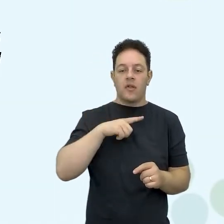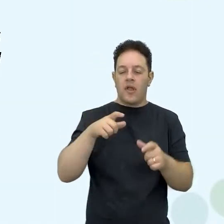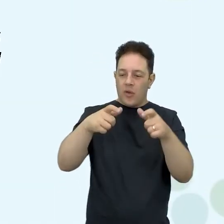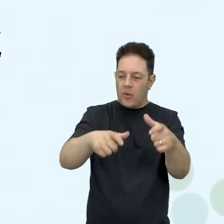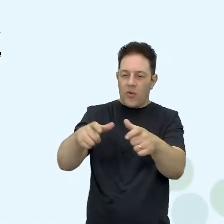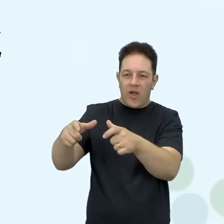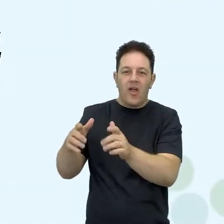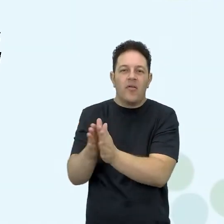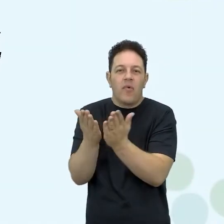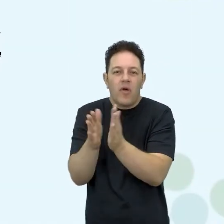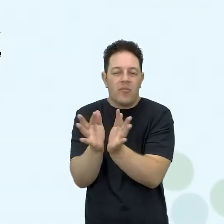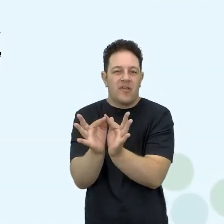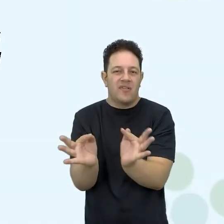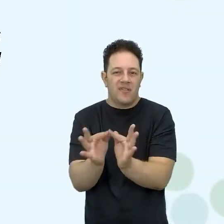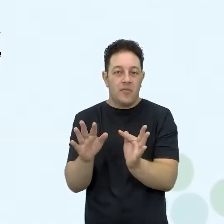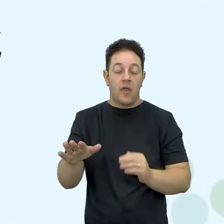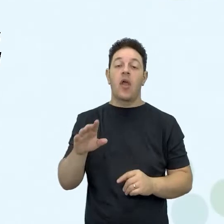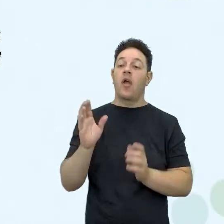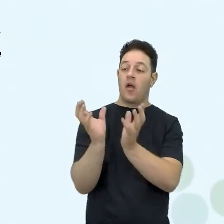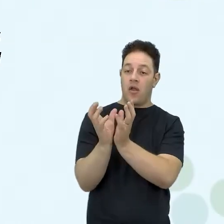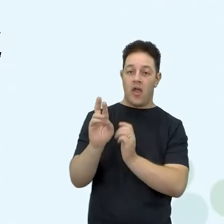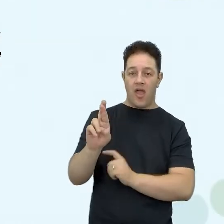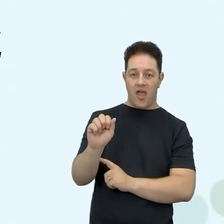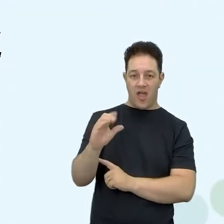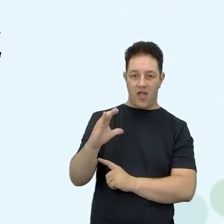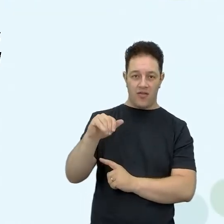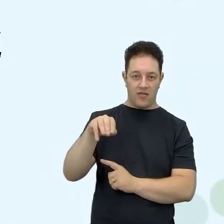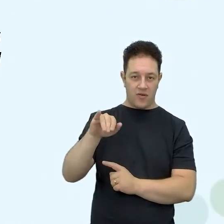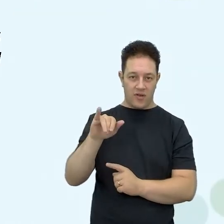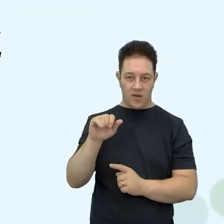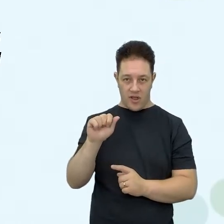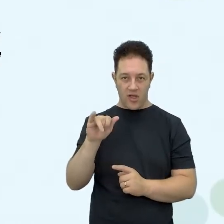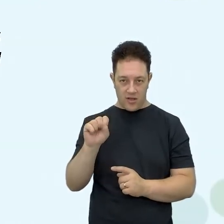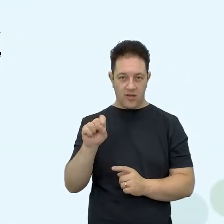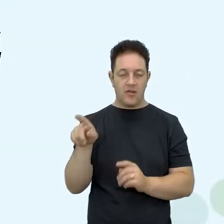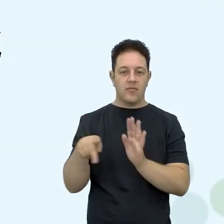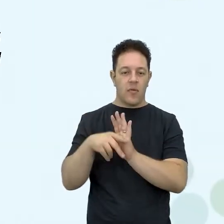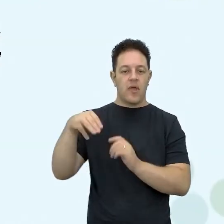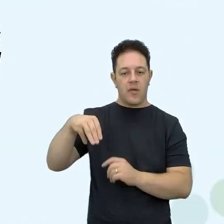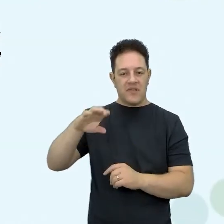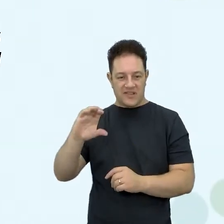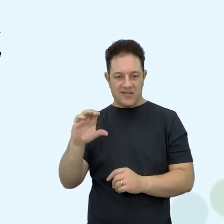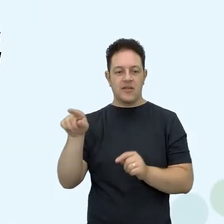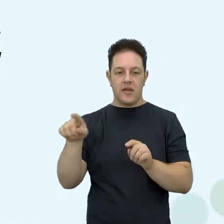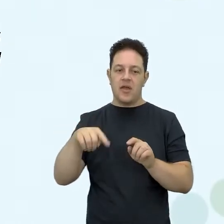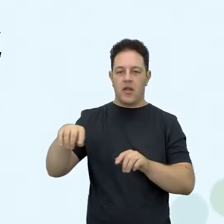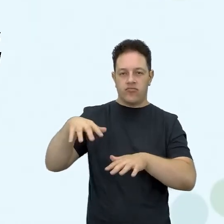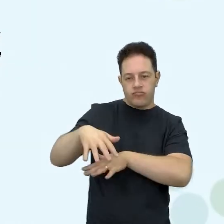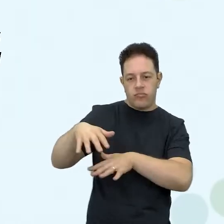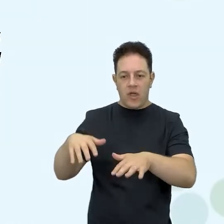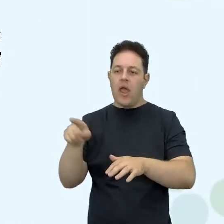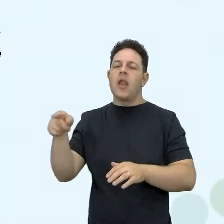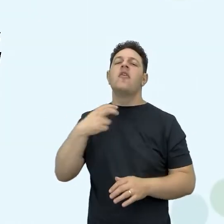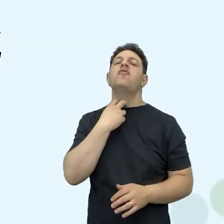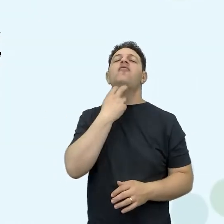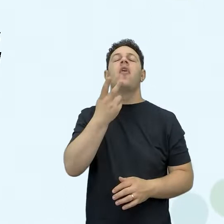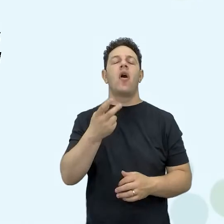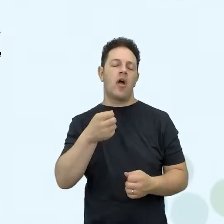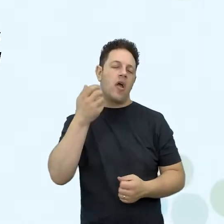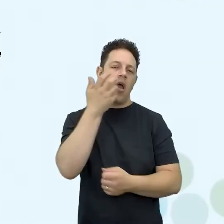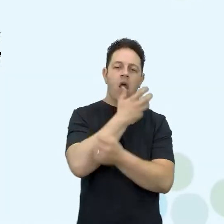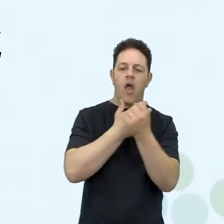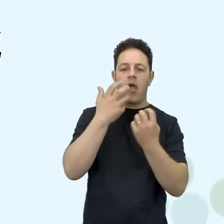periferias. Então, os Racionais MC são um grupo que fez e que deu voz muito fortemente